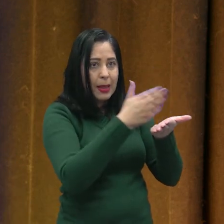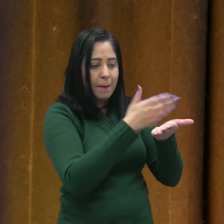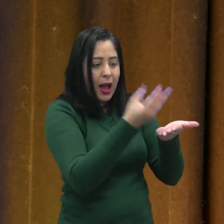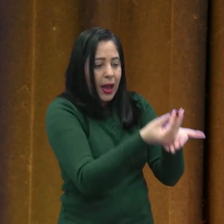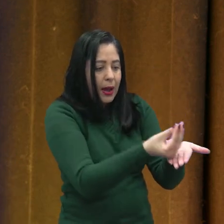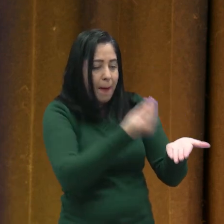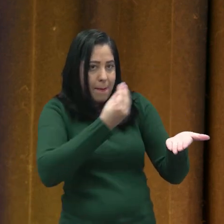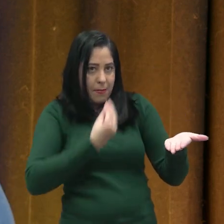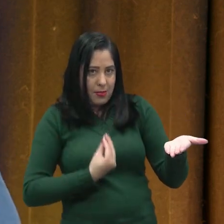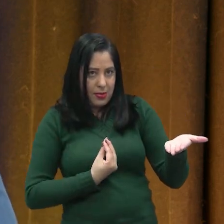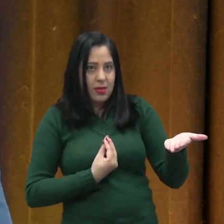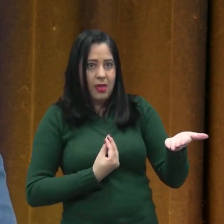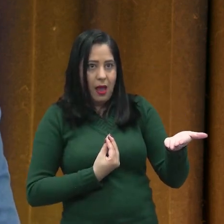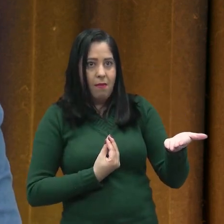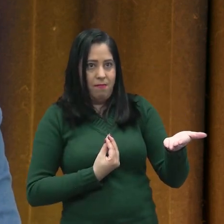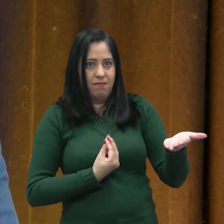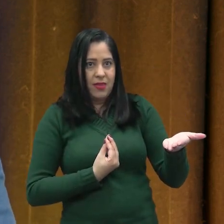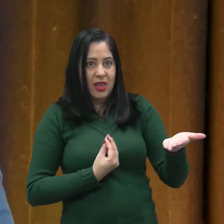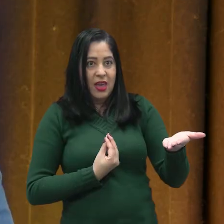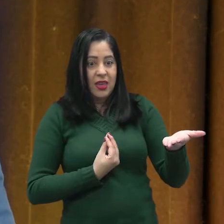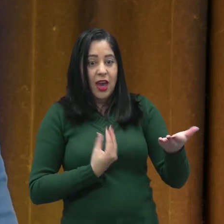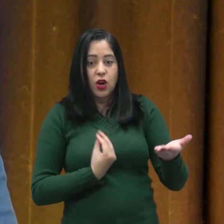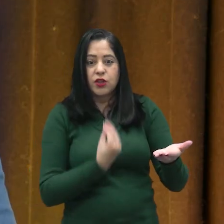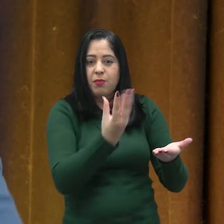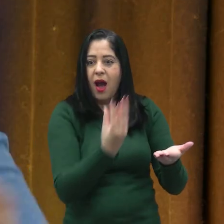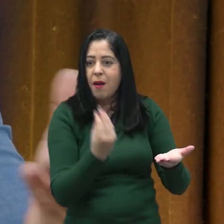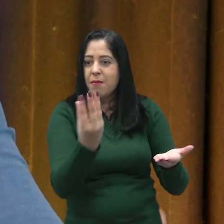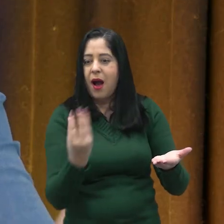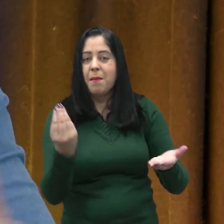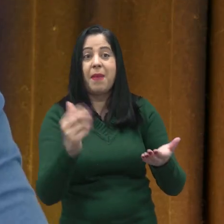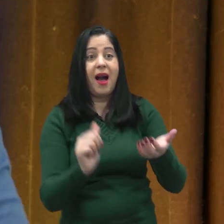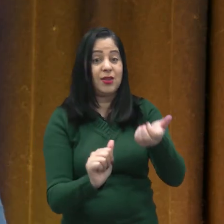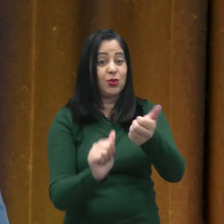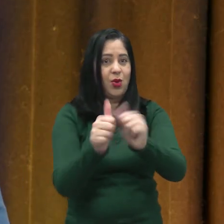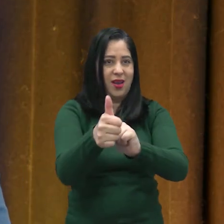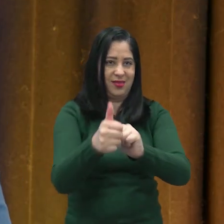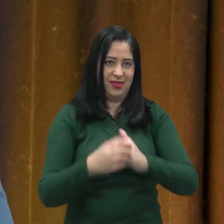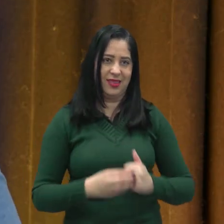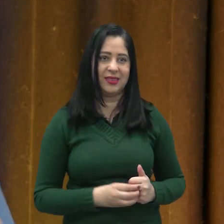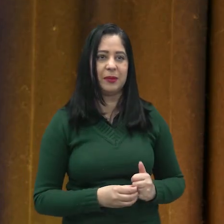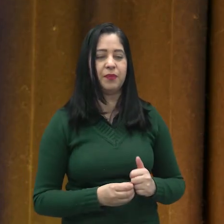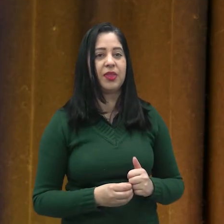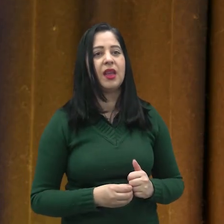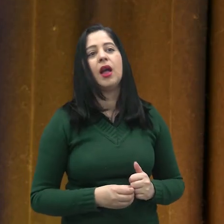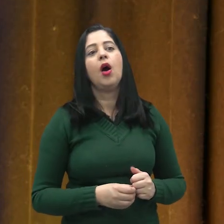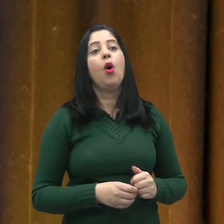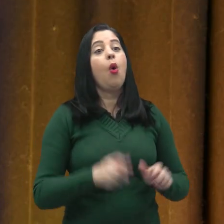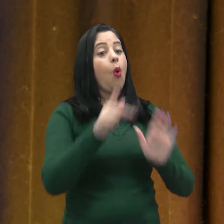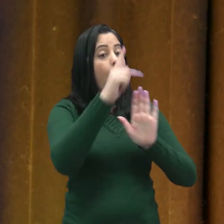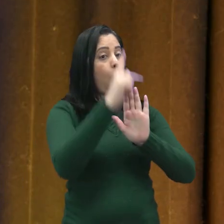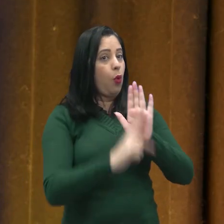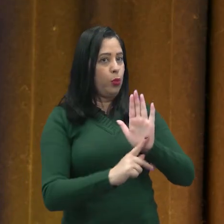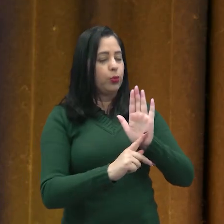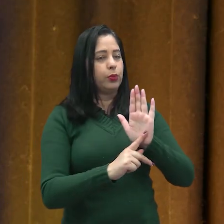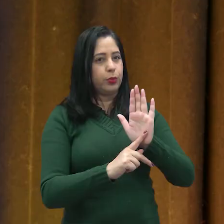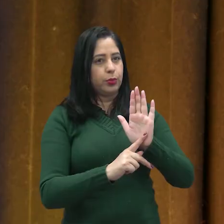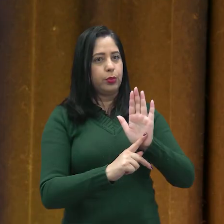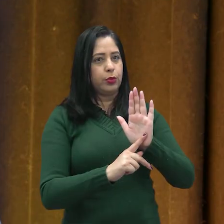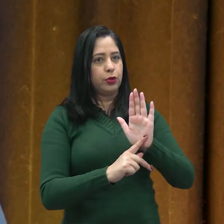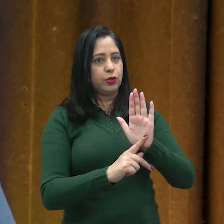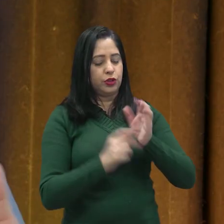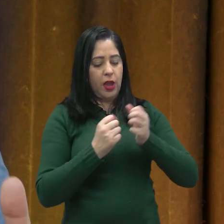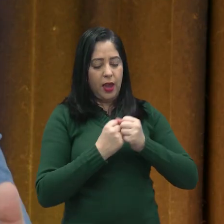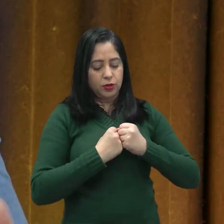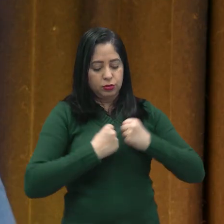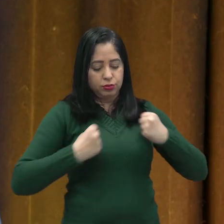para construir o fortalecimento de cada atleta. O Atleta Cidadão, por exemplo, que é um programa da prefeitura, ela